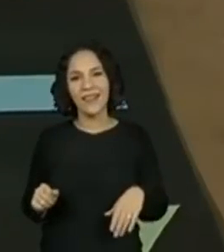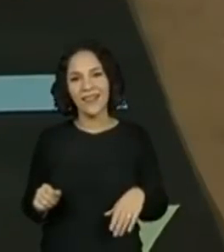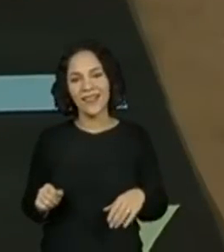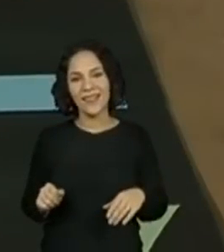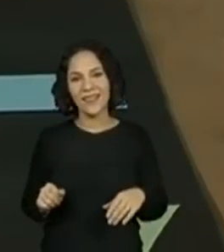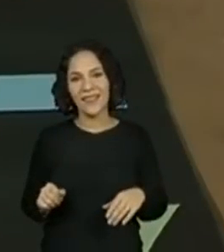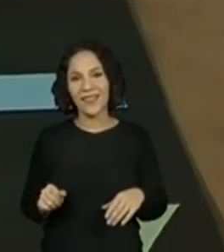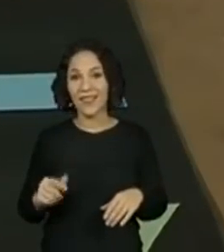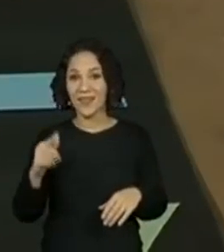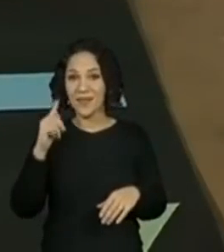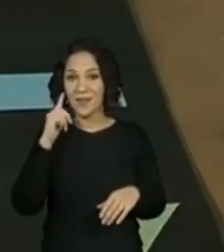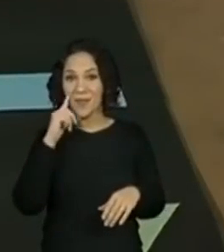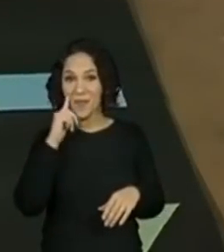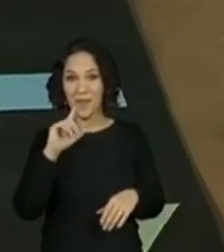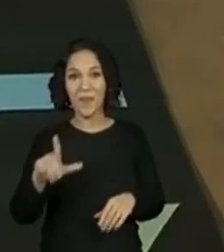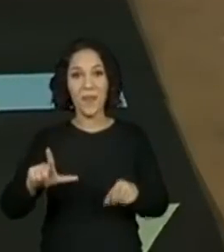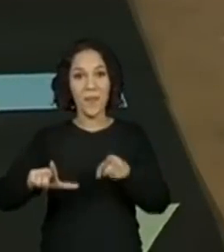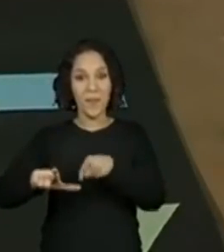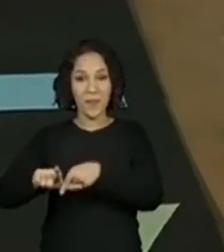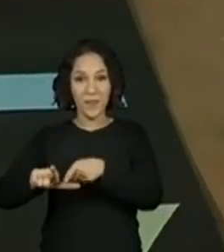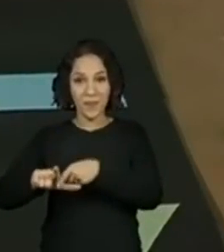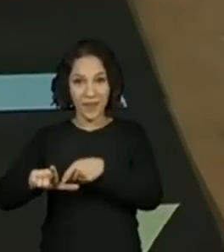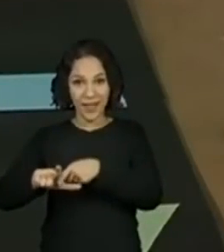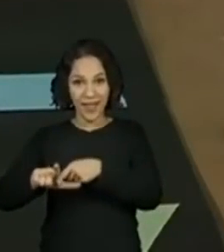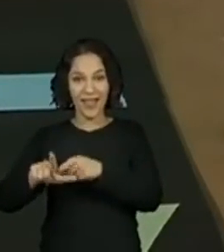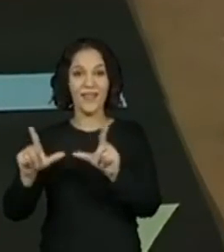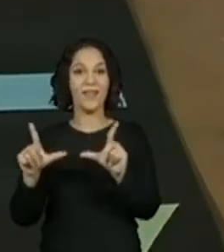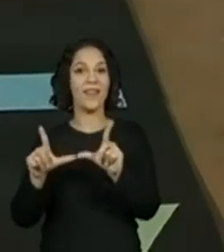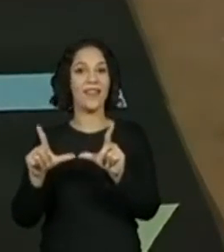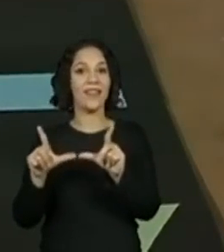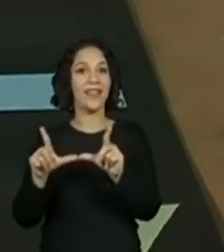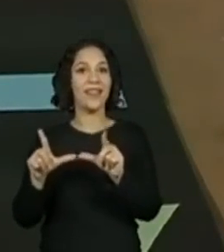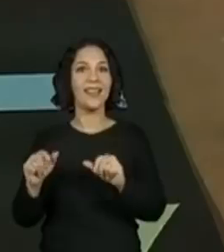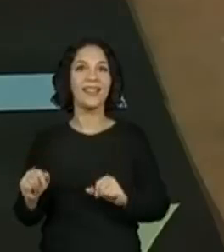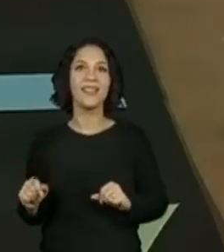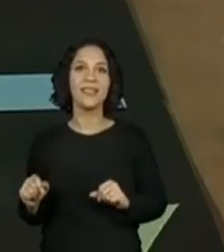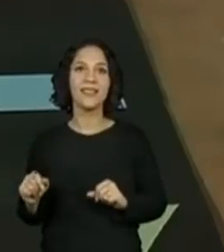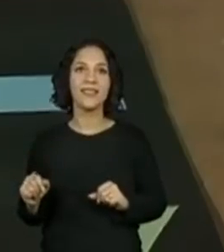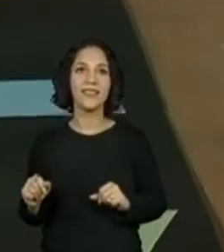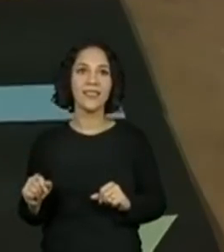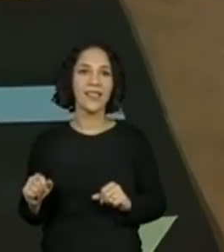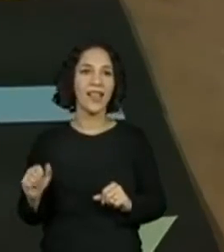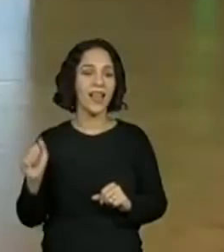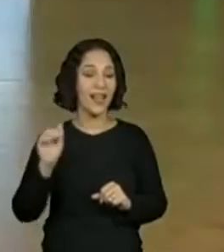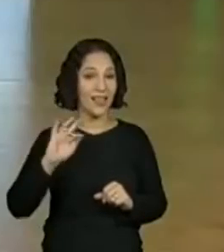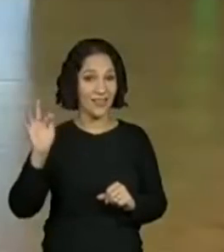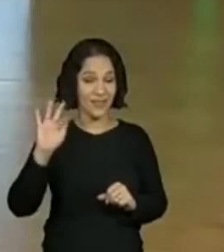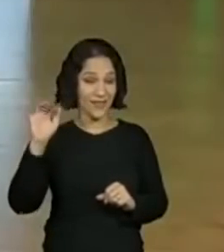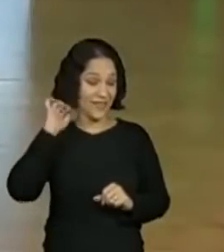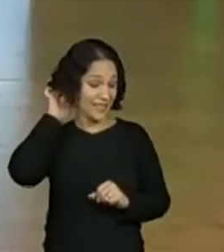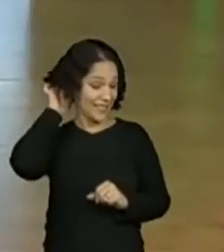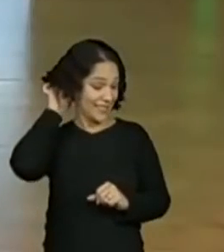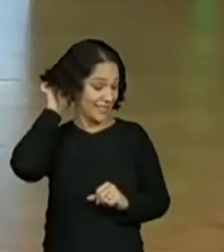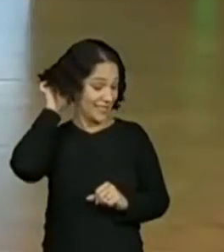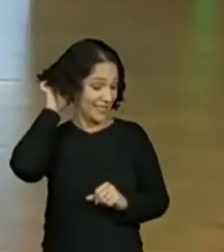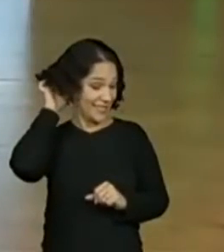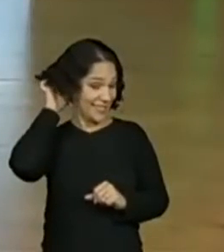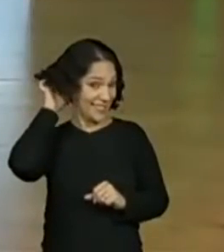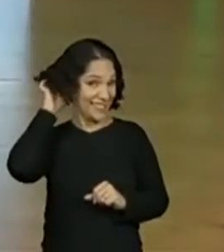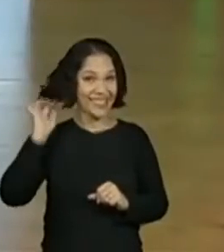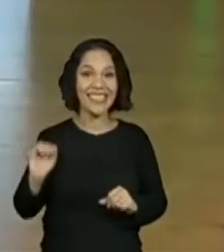É, pé esquerdo no quadrado. Pé esquerdo no quadrado. Ah, delícia.